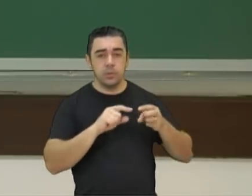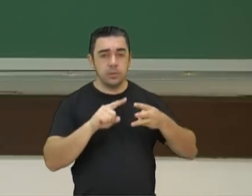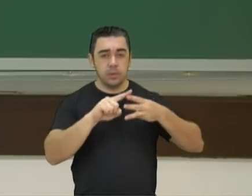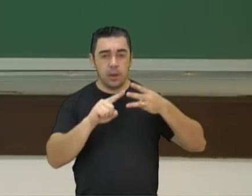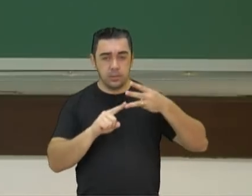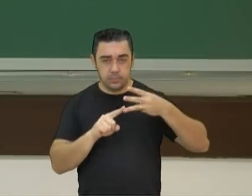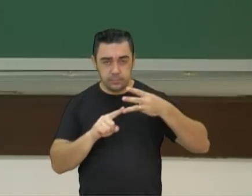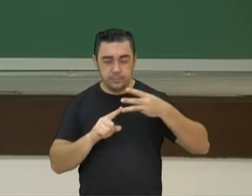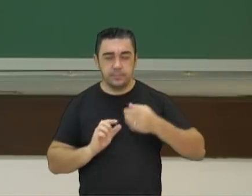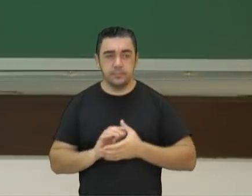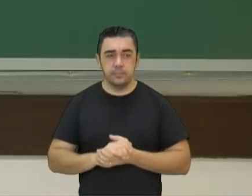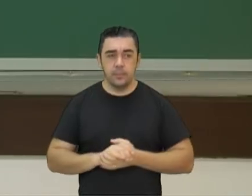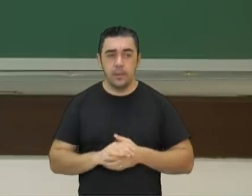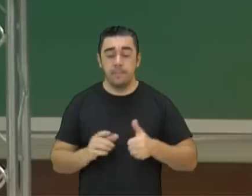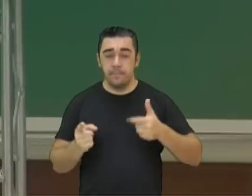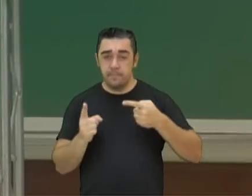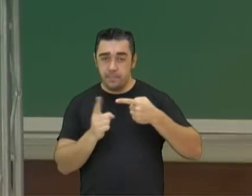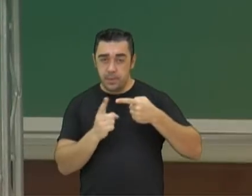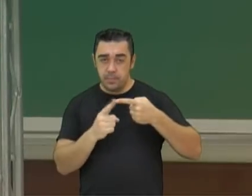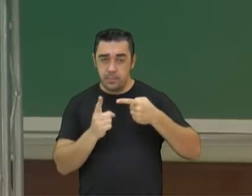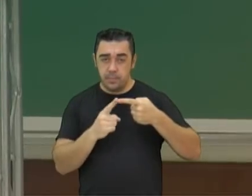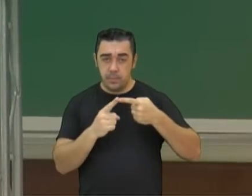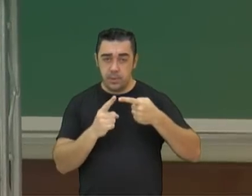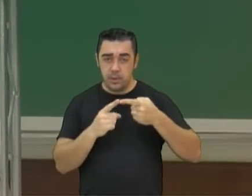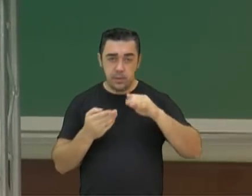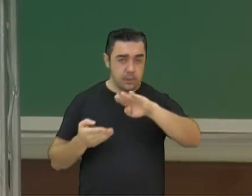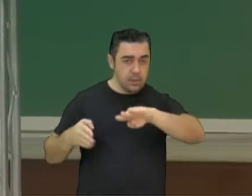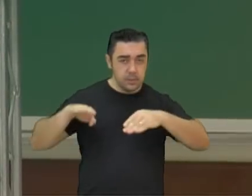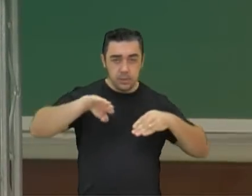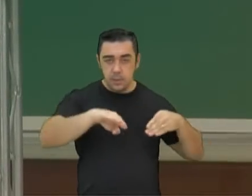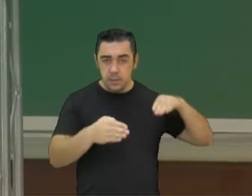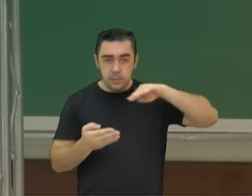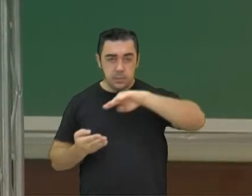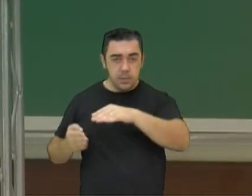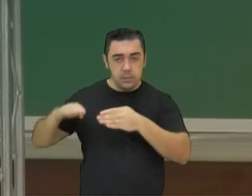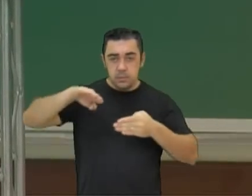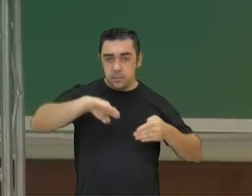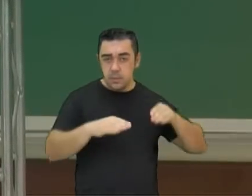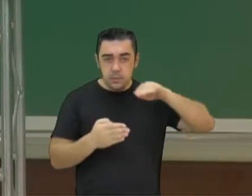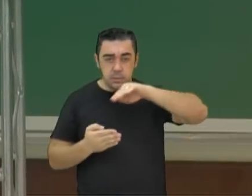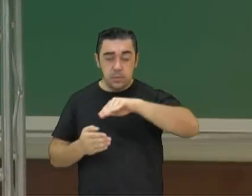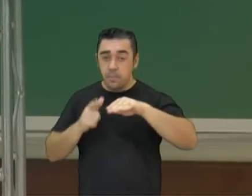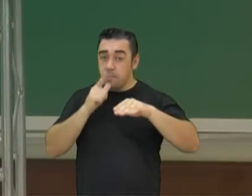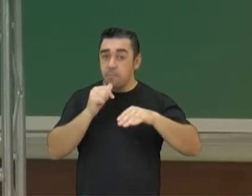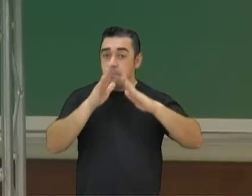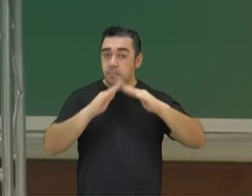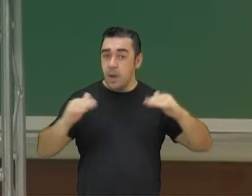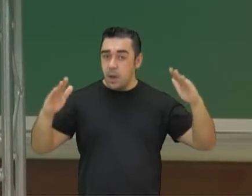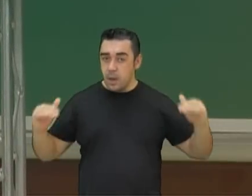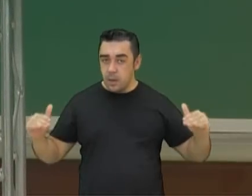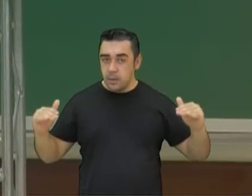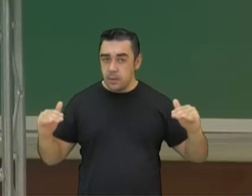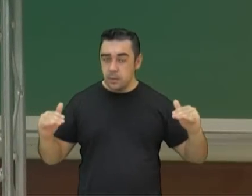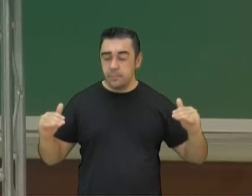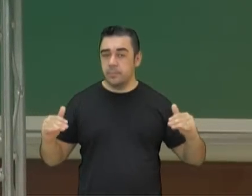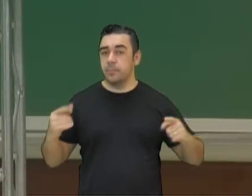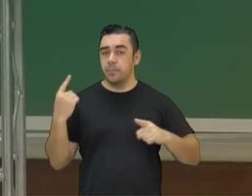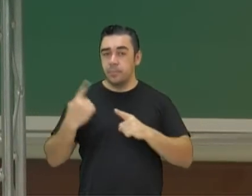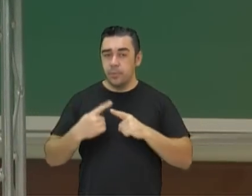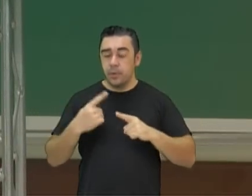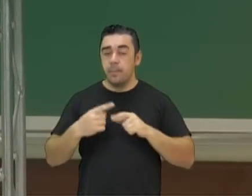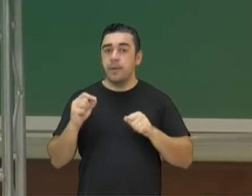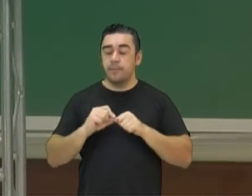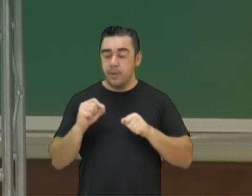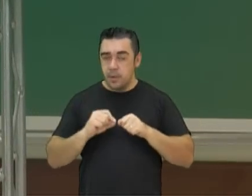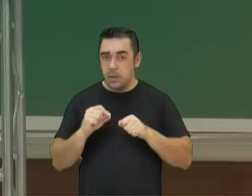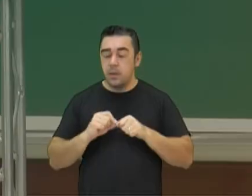três. Primeiro, a natação em águas abertas. Por quê? Porque para fazer qualquer atividade